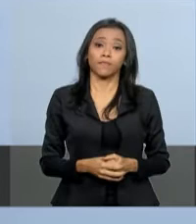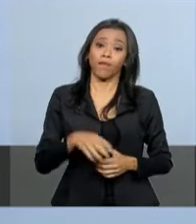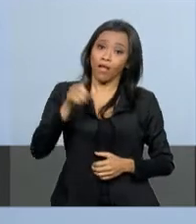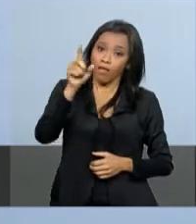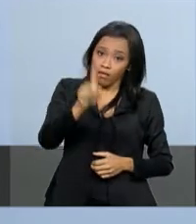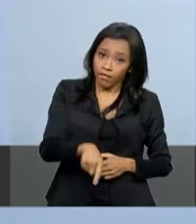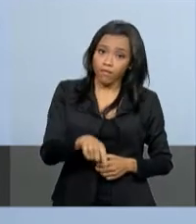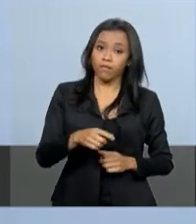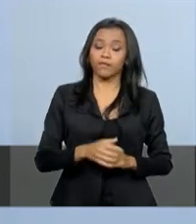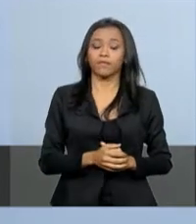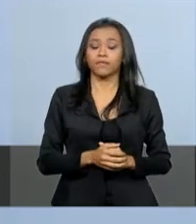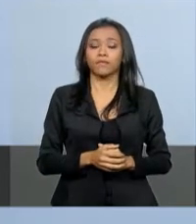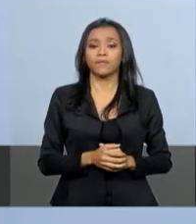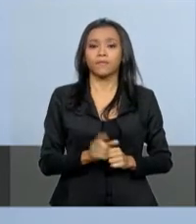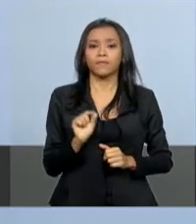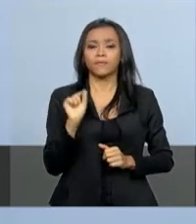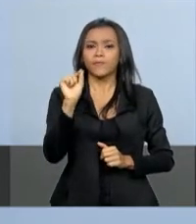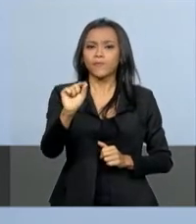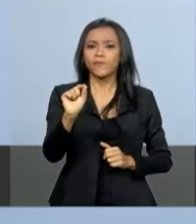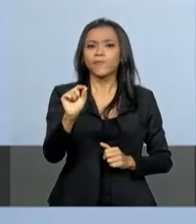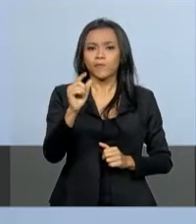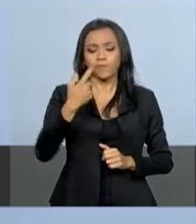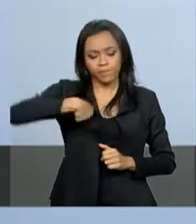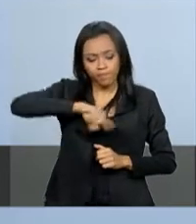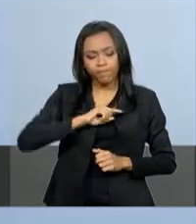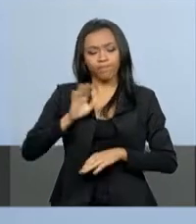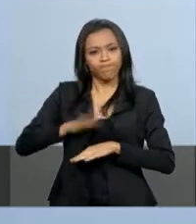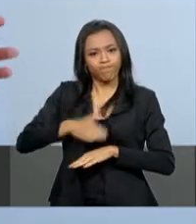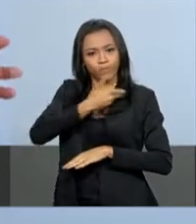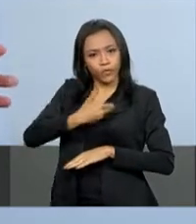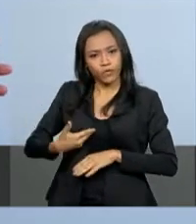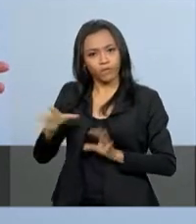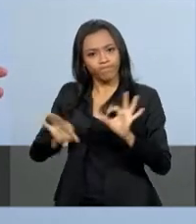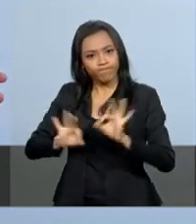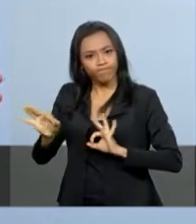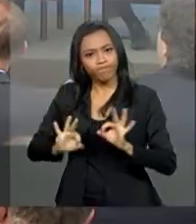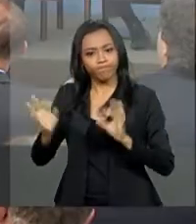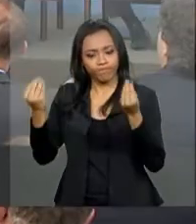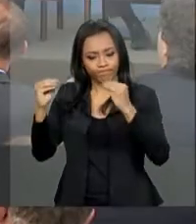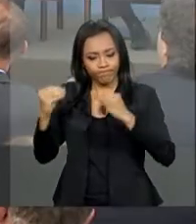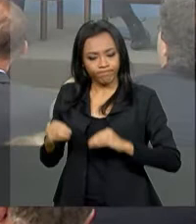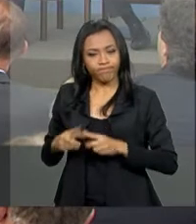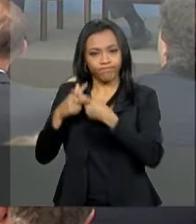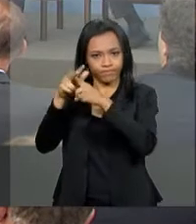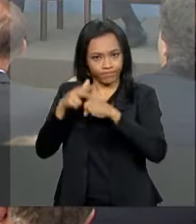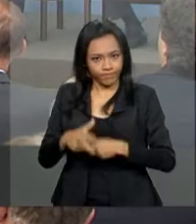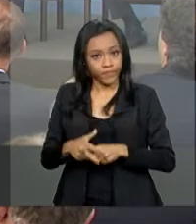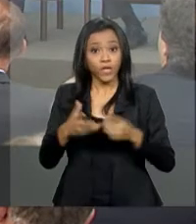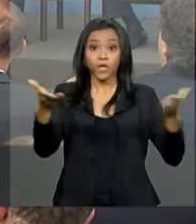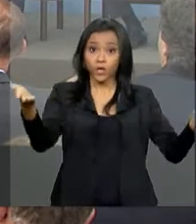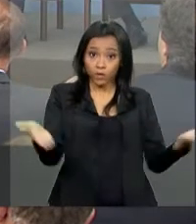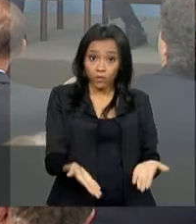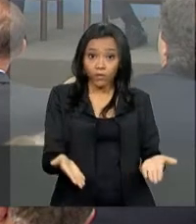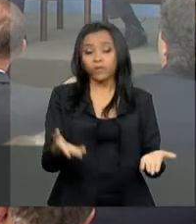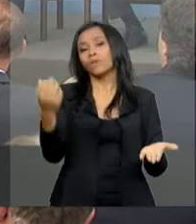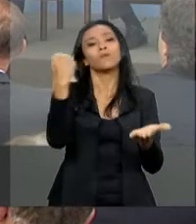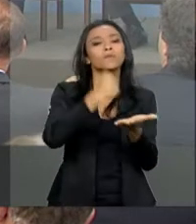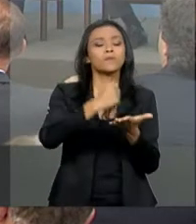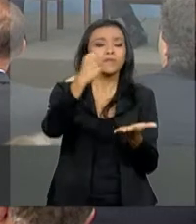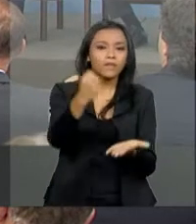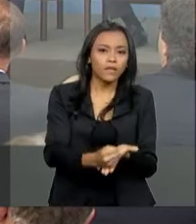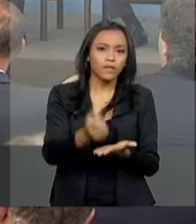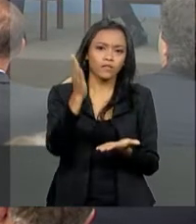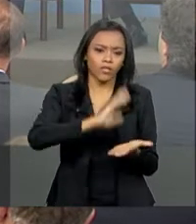precisamente o que fizemos e com os contratos que firmamos hoje estamos colhendo